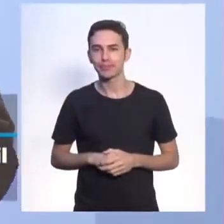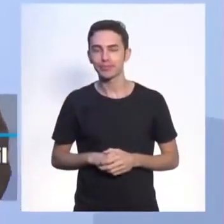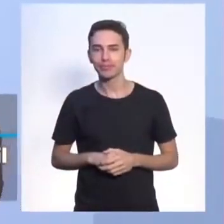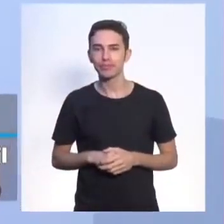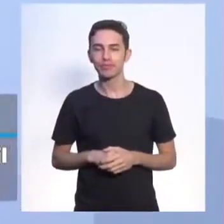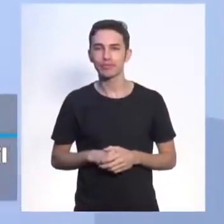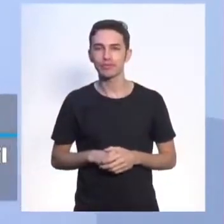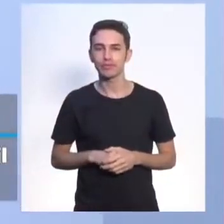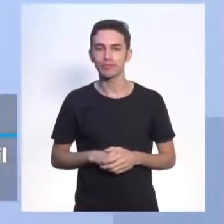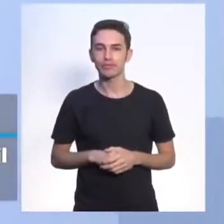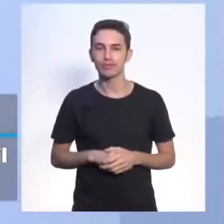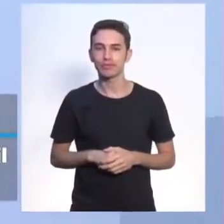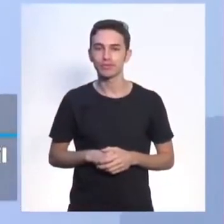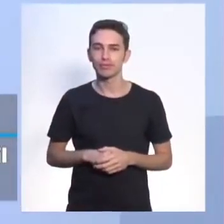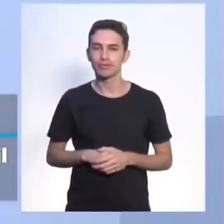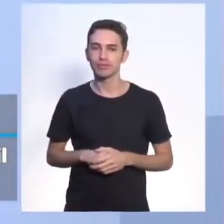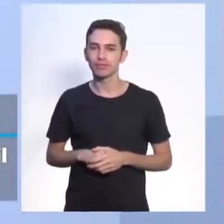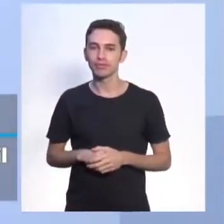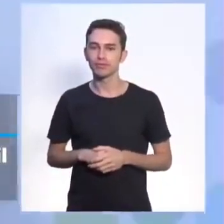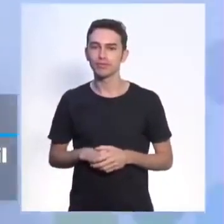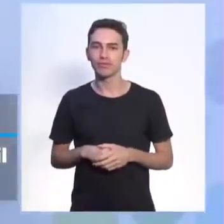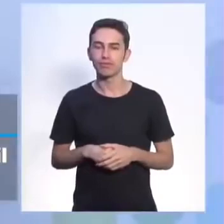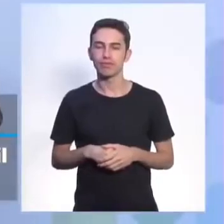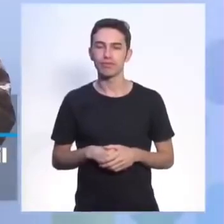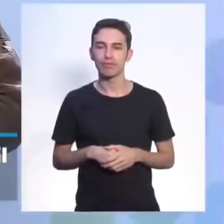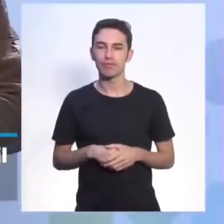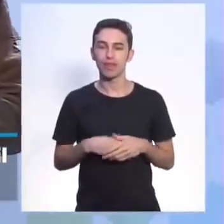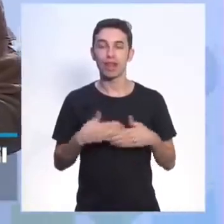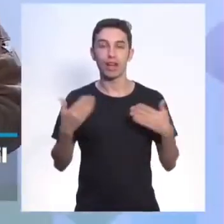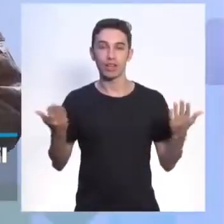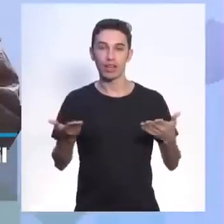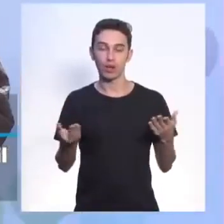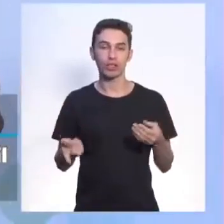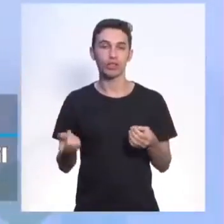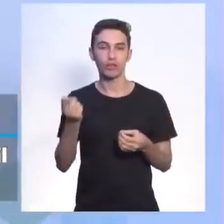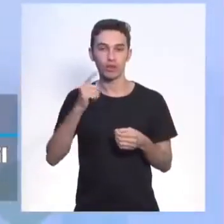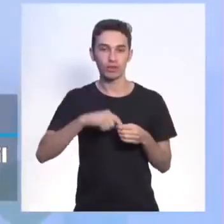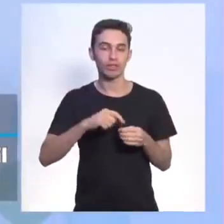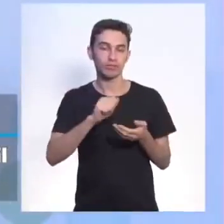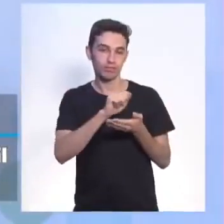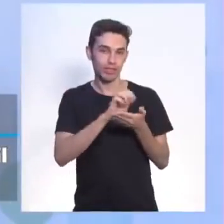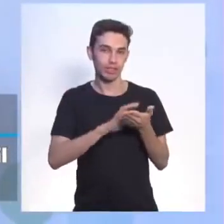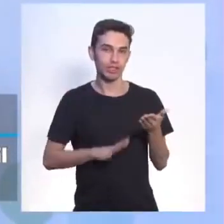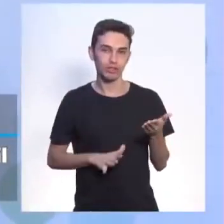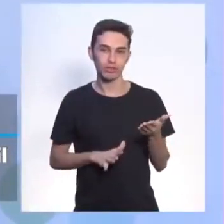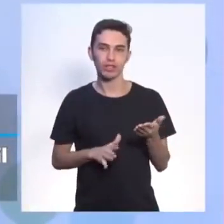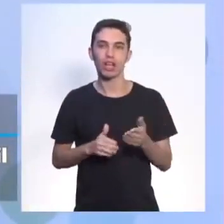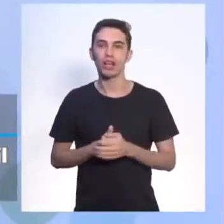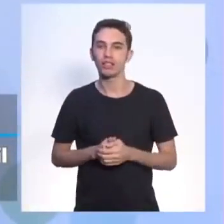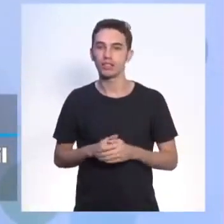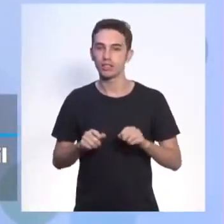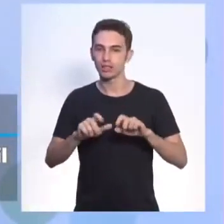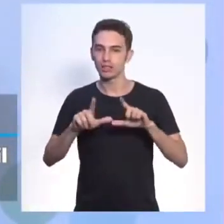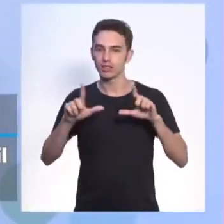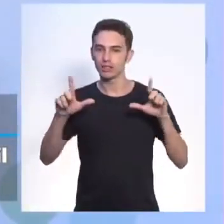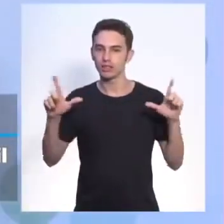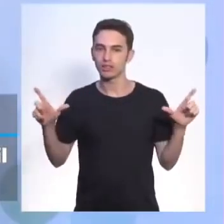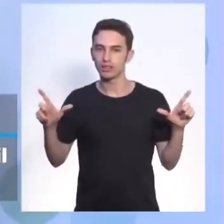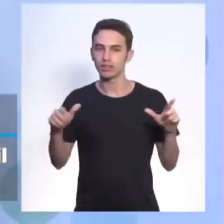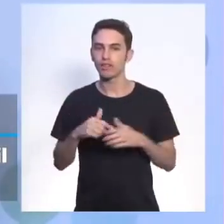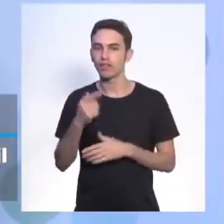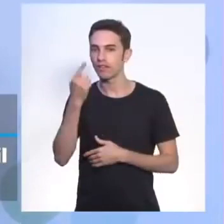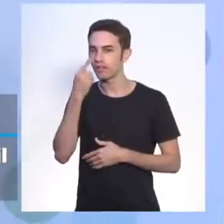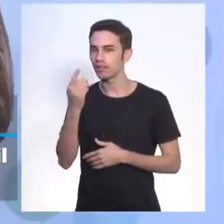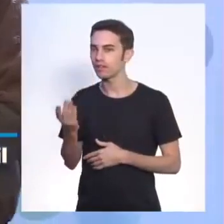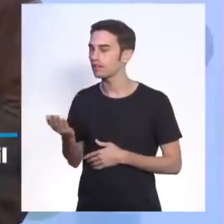desse contexto. Então, nós iremos agora para a atividade está na lousa. Vamos então